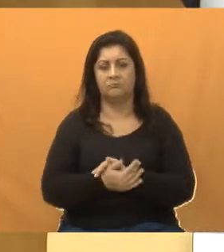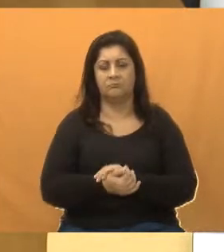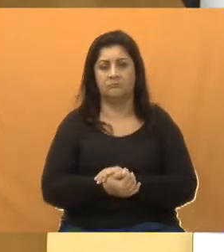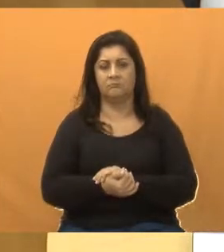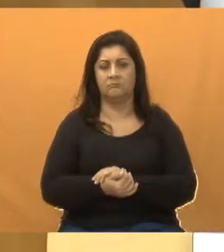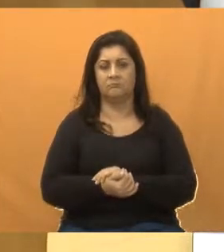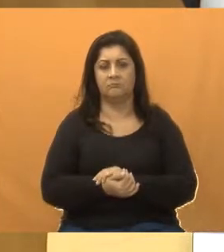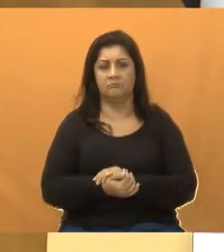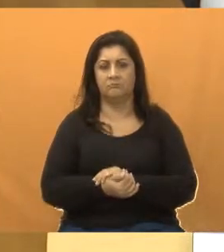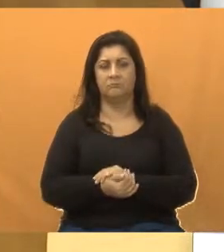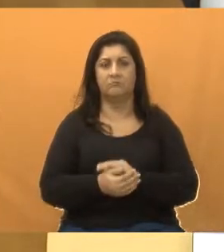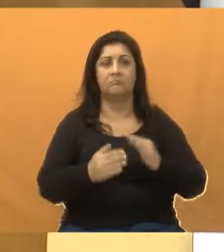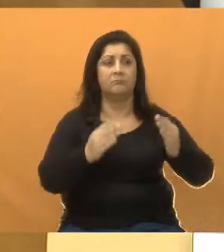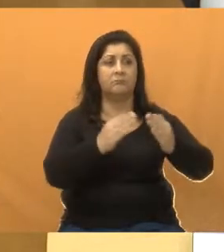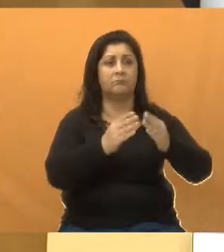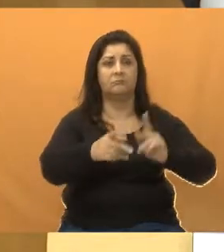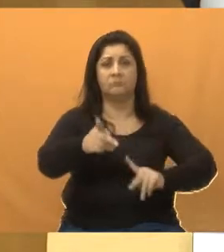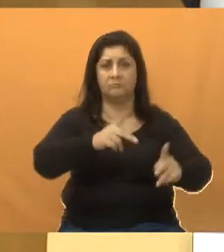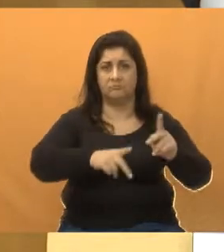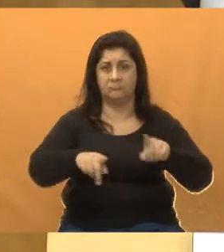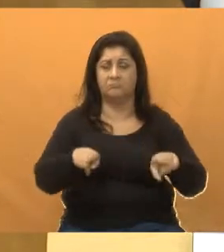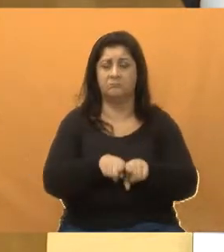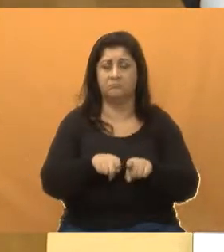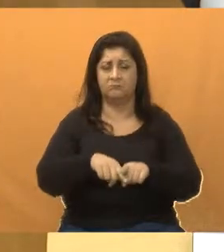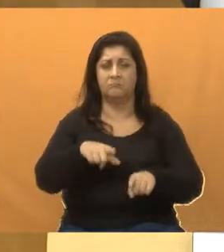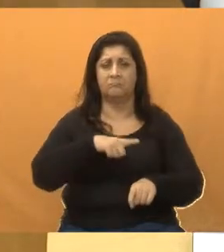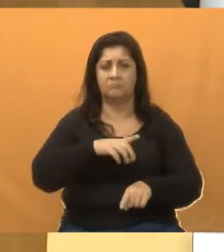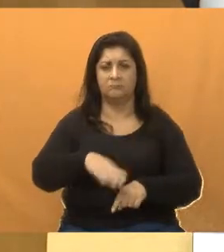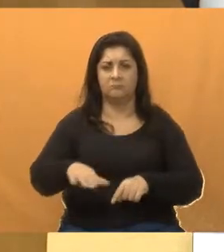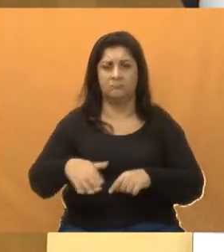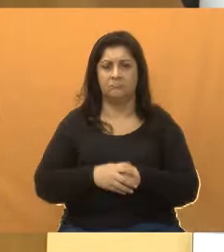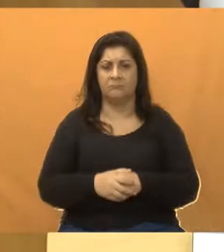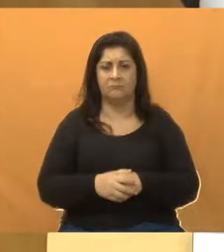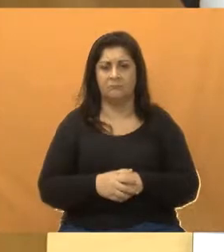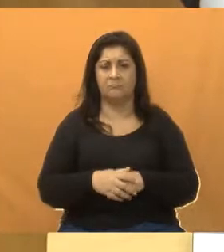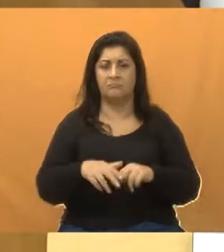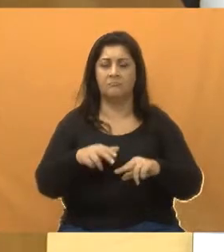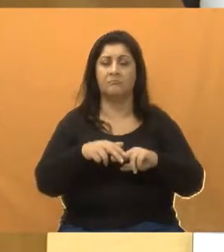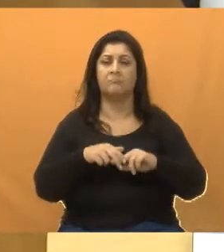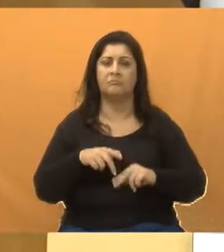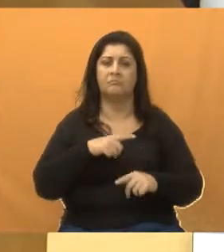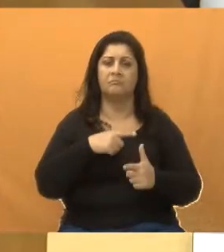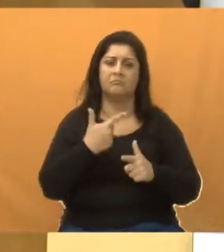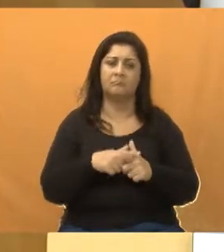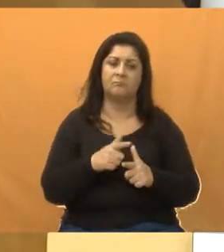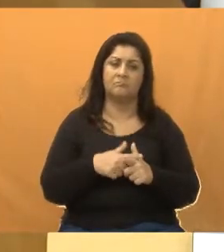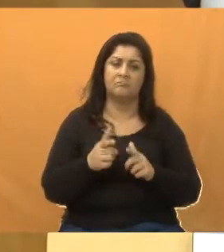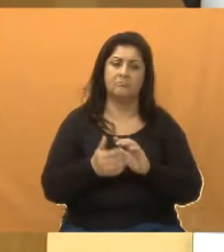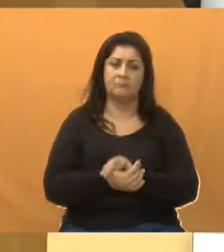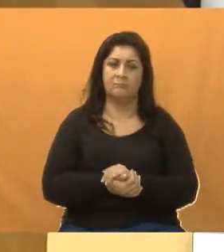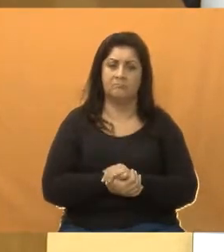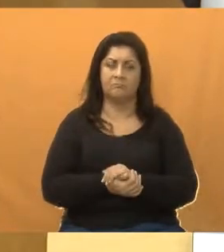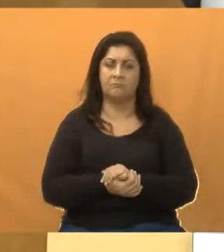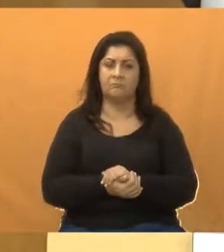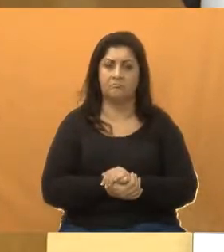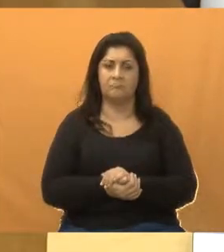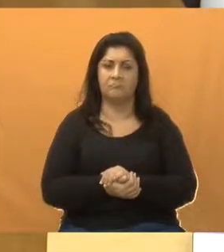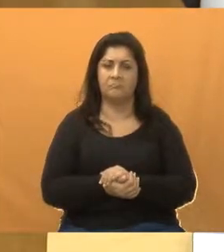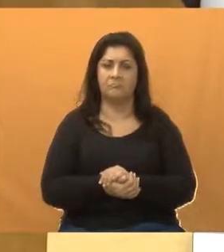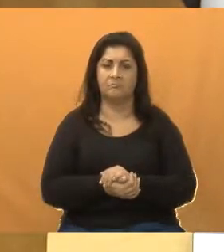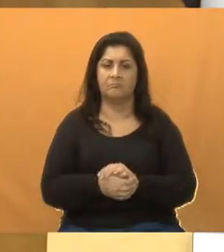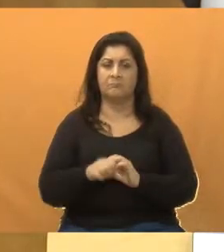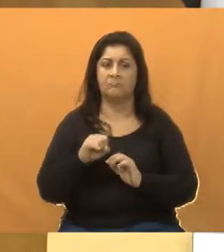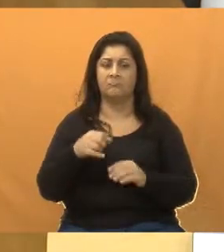Na casa dos munícipes também tem criança. Por isso que está o problema hoje, para quem votar,